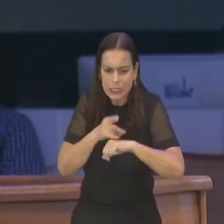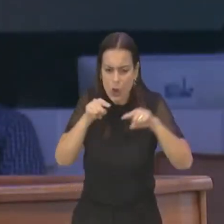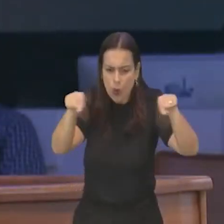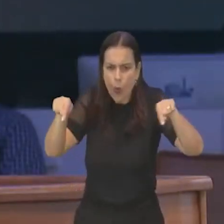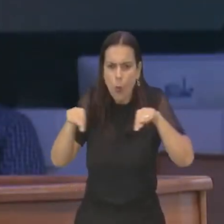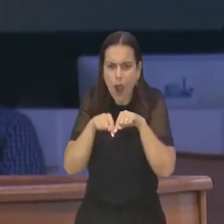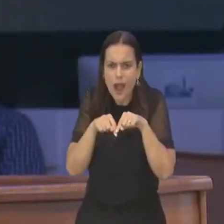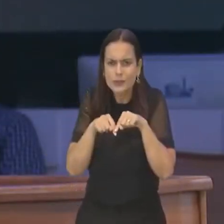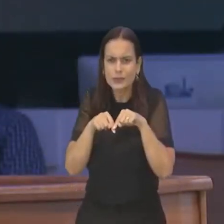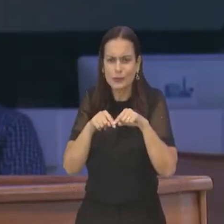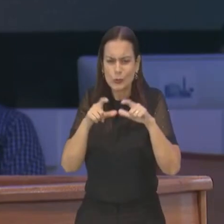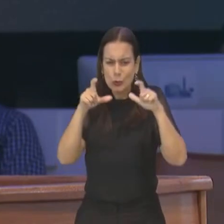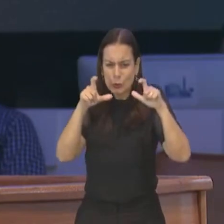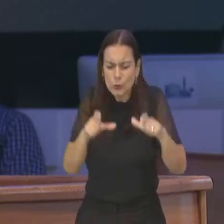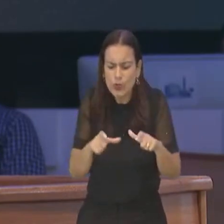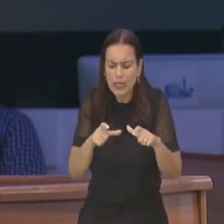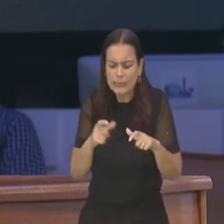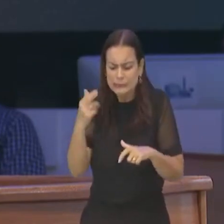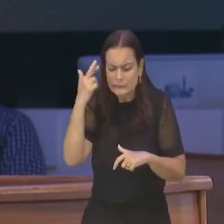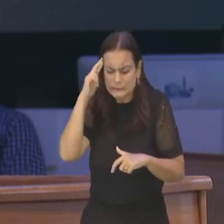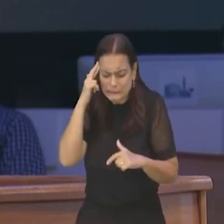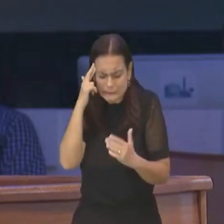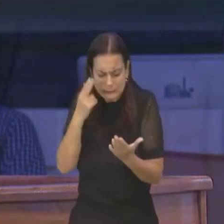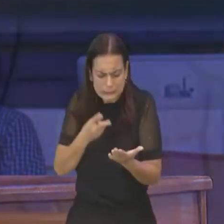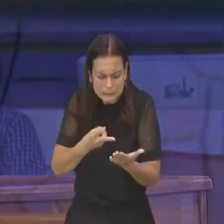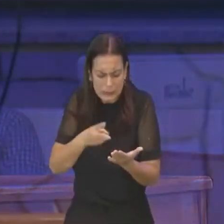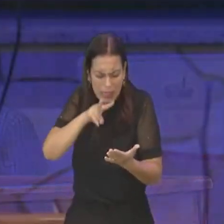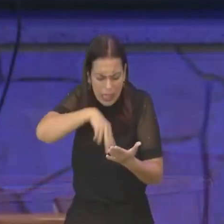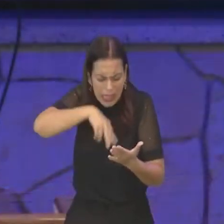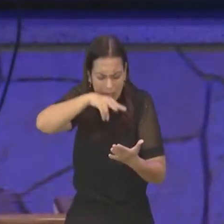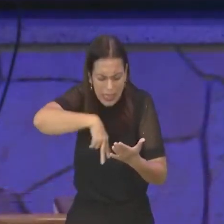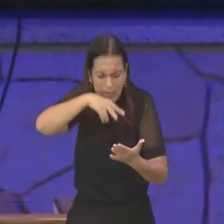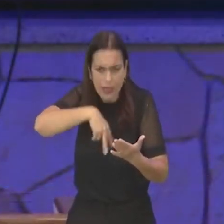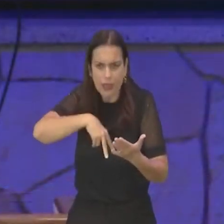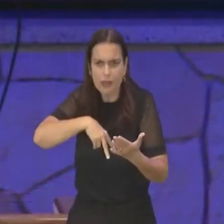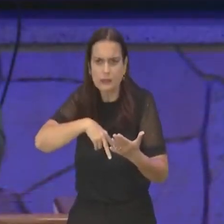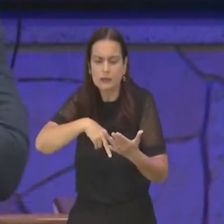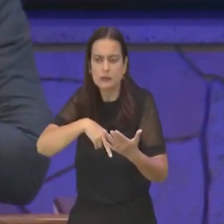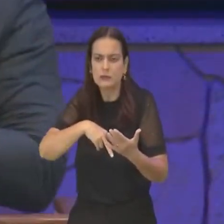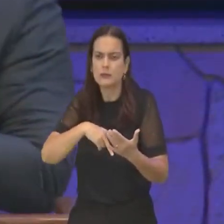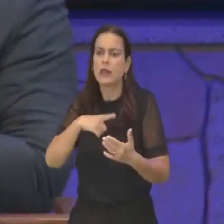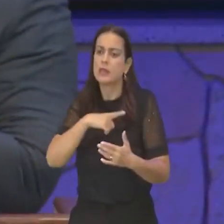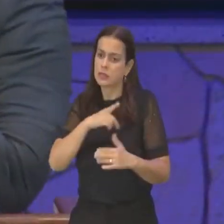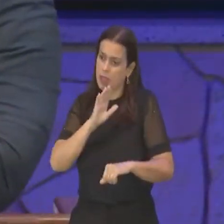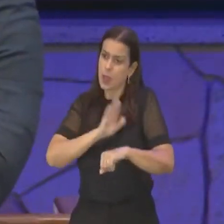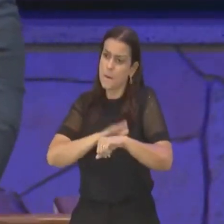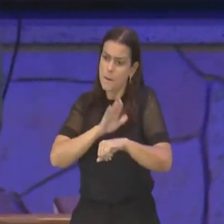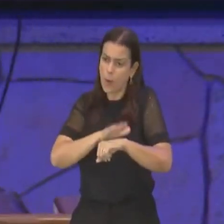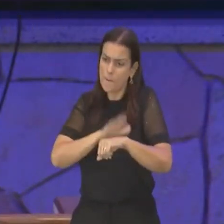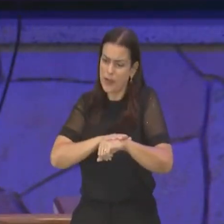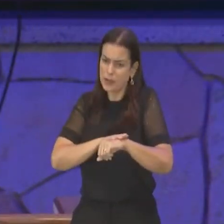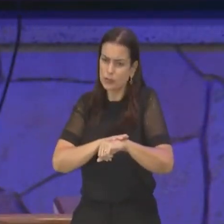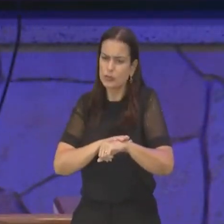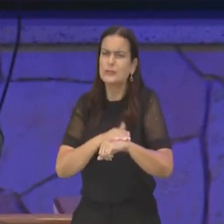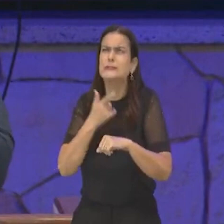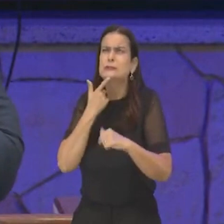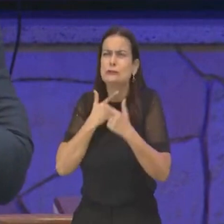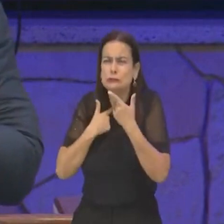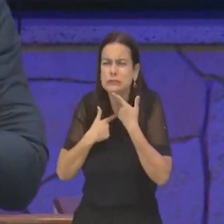lugar secreto, e você meditar e ter a sua devocional. Eu sei que há momentos na sua vida que você teve essa fome, essa